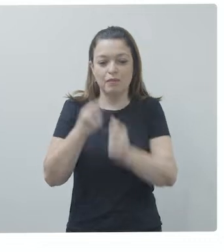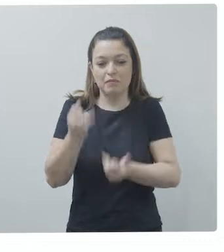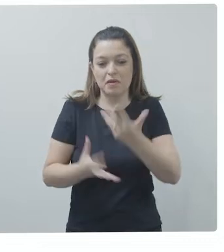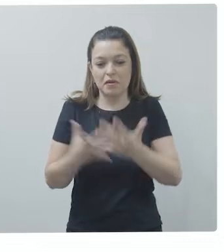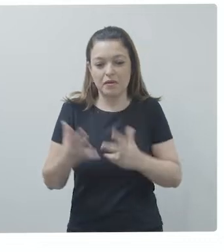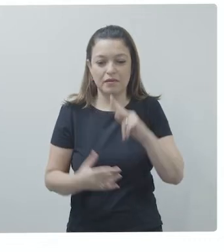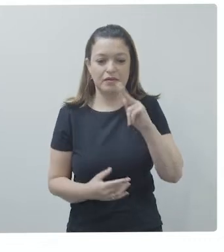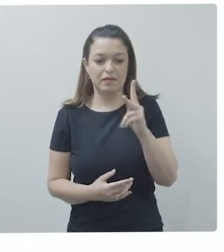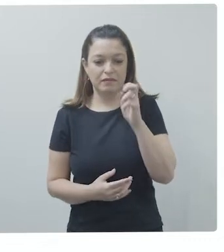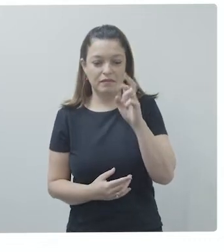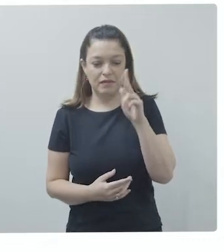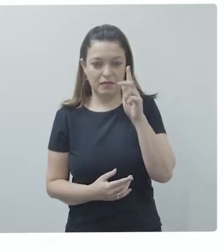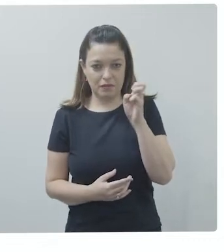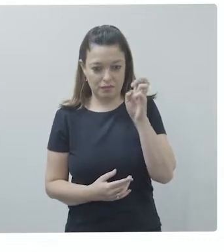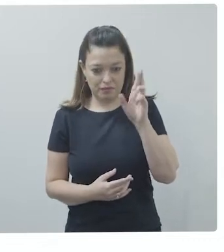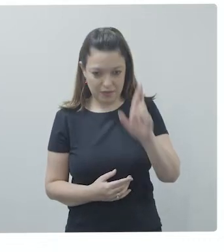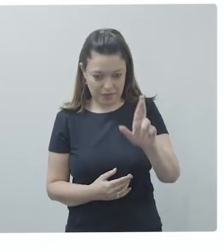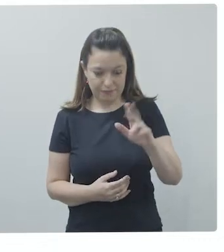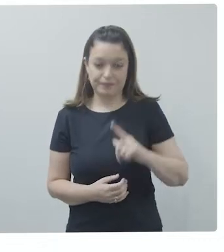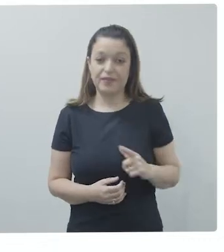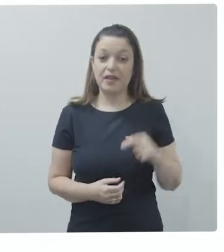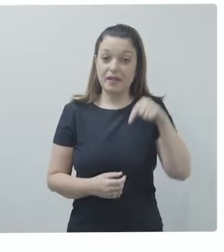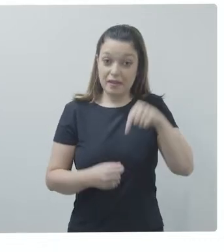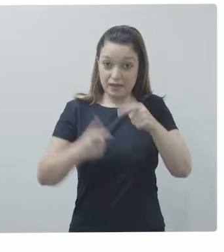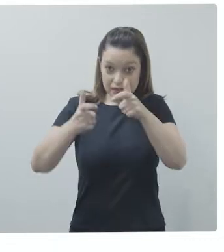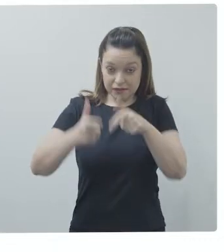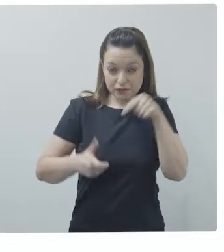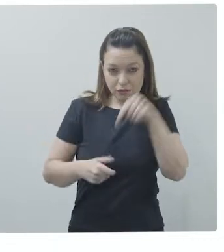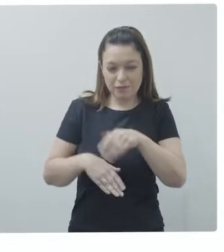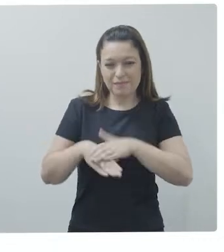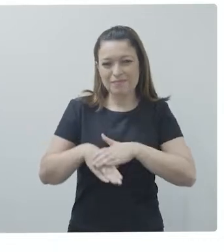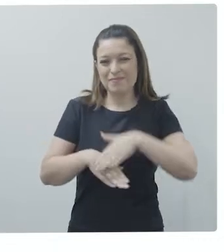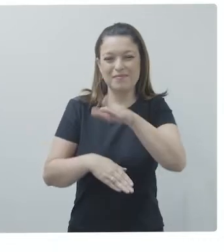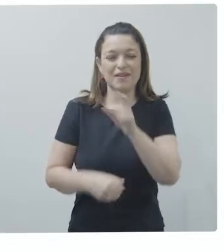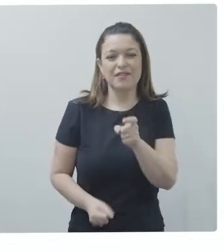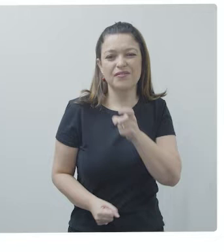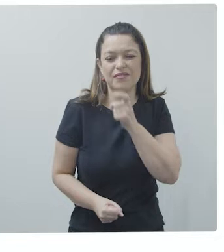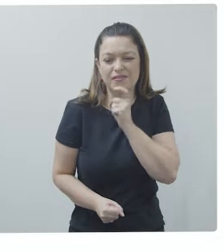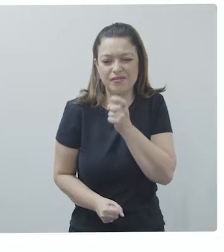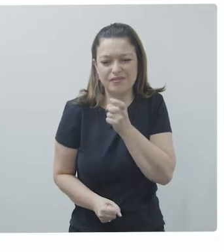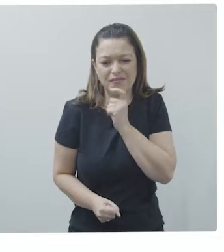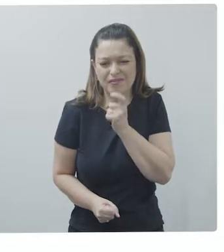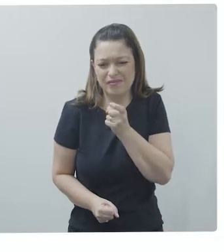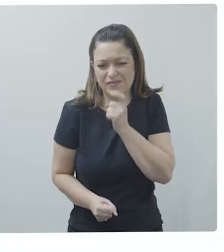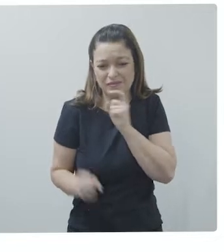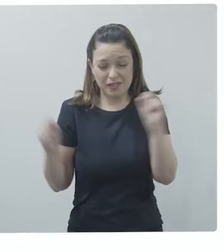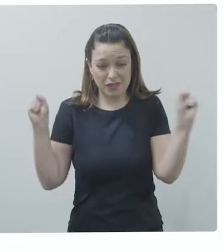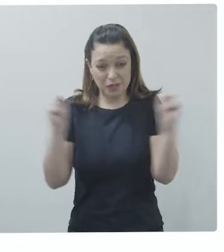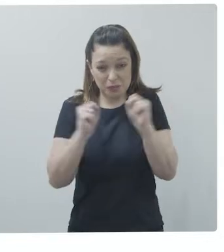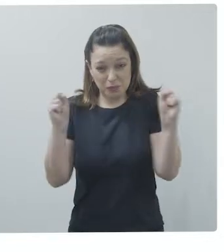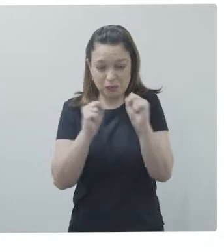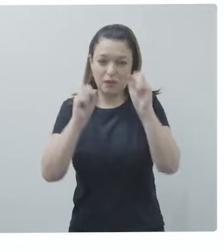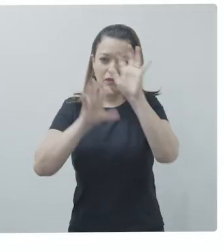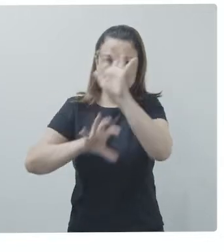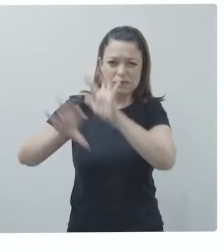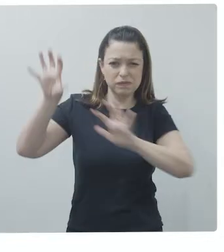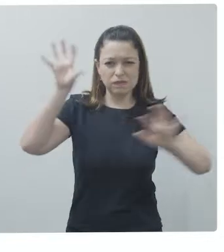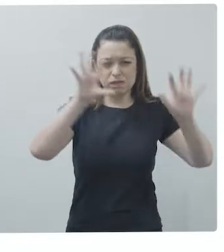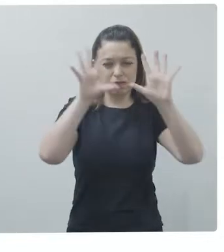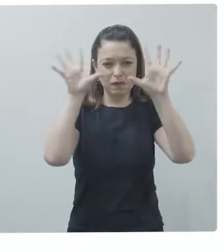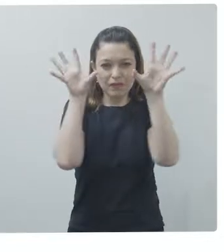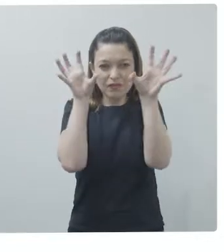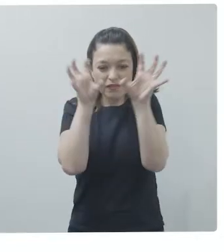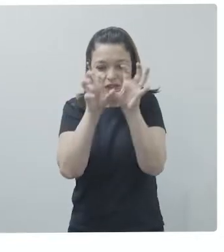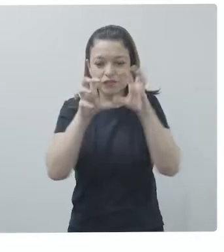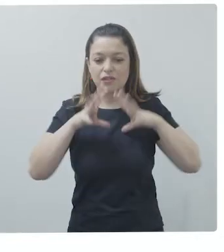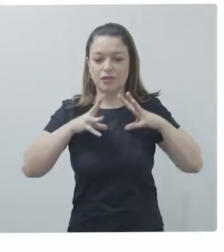chamado Vergelmir. Niflheim era mais frio que o próprio frio, com uma névoa cerrada e turva encobrindo tudo.